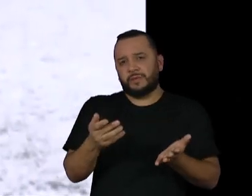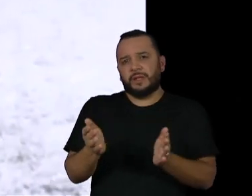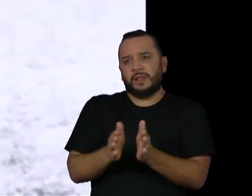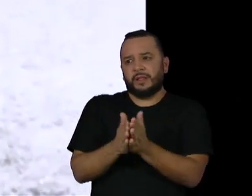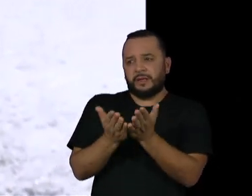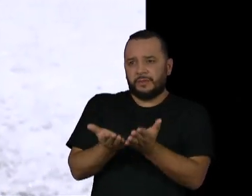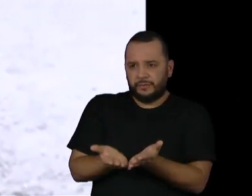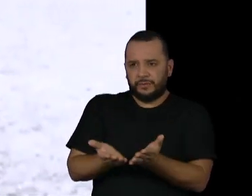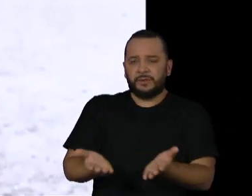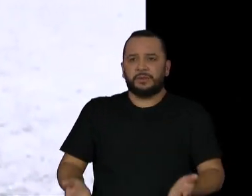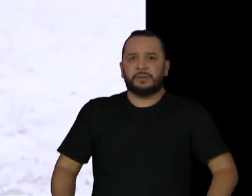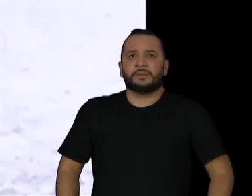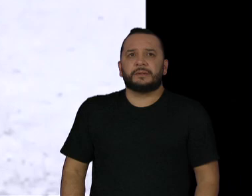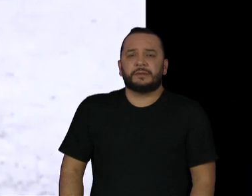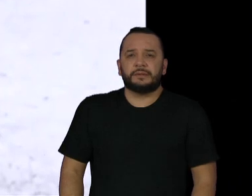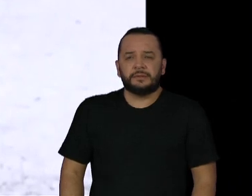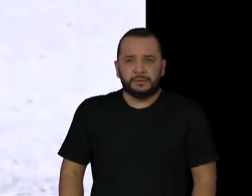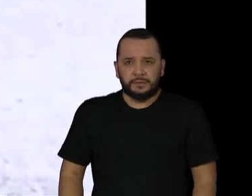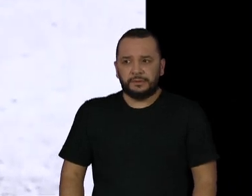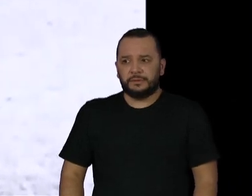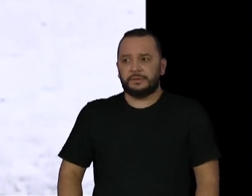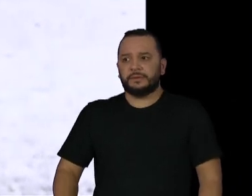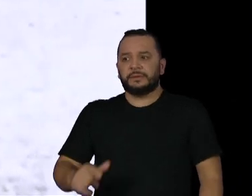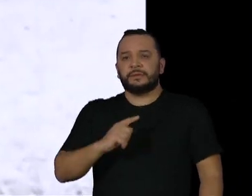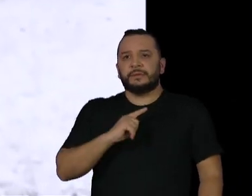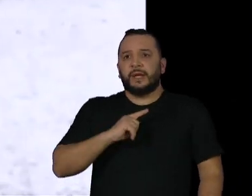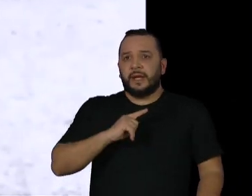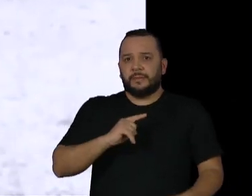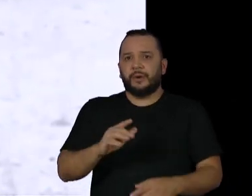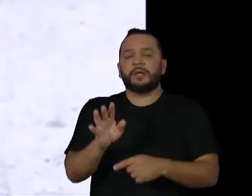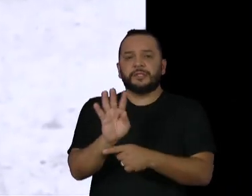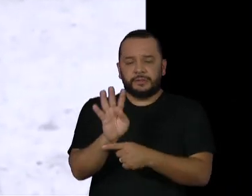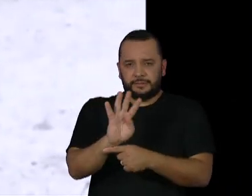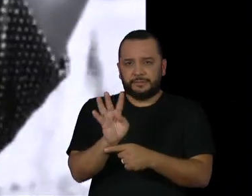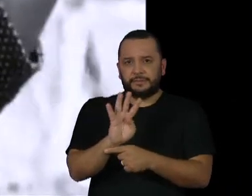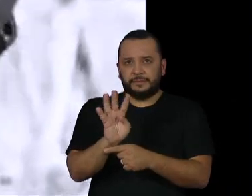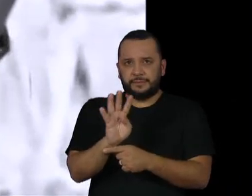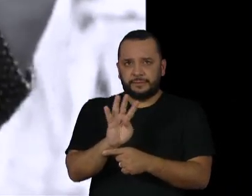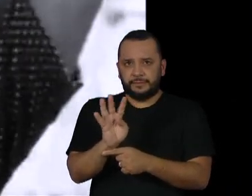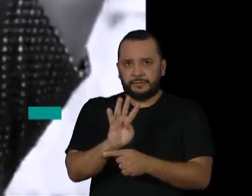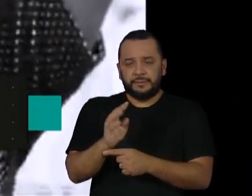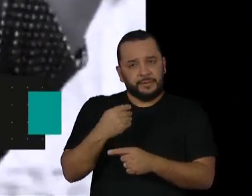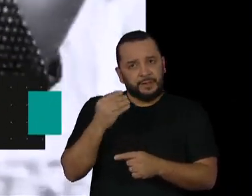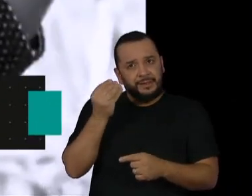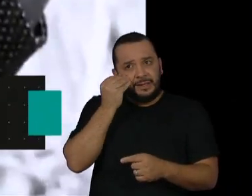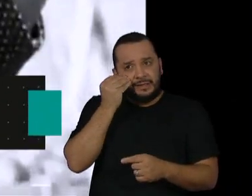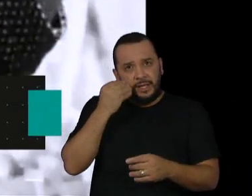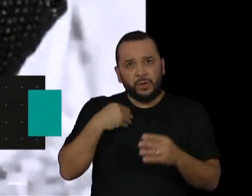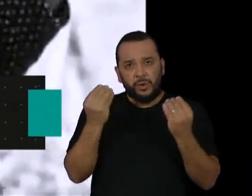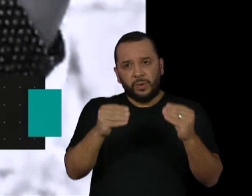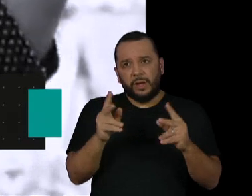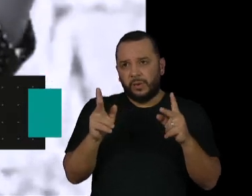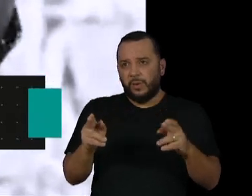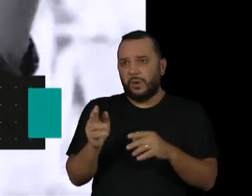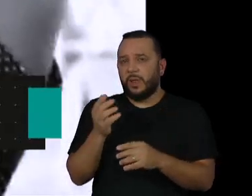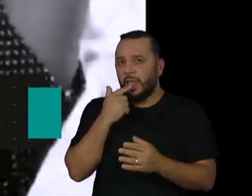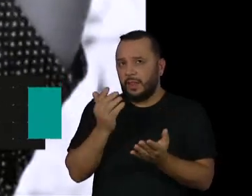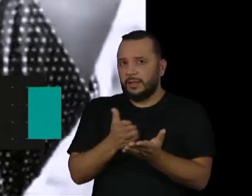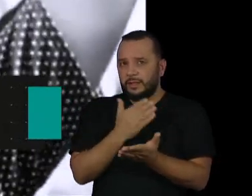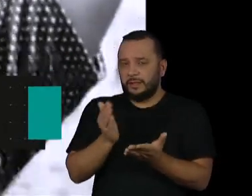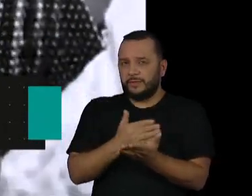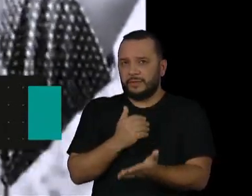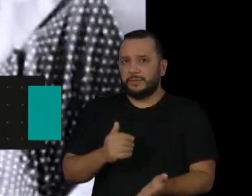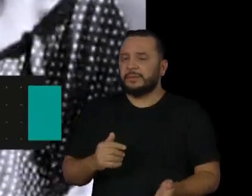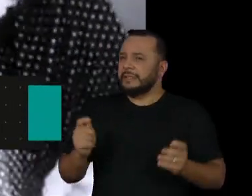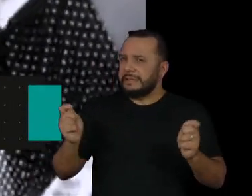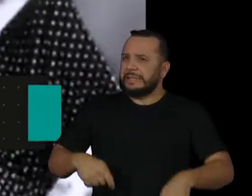Tento provocar com o filme tudo aquilo que o livro provocou no leitor. Um dia temos que virar gente. Podemos